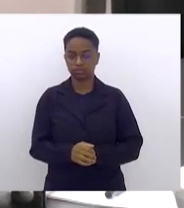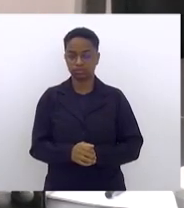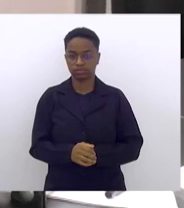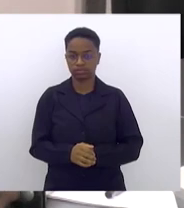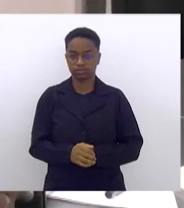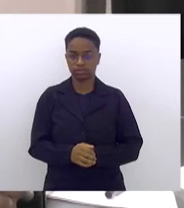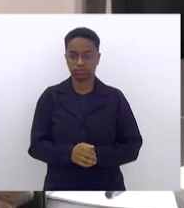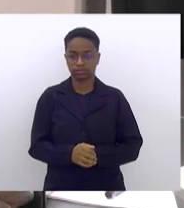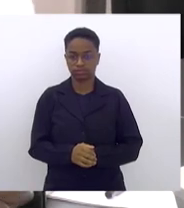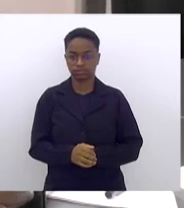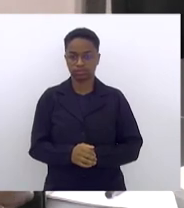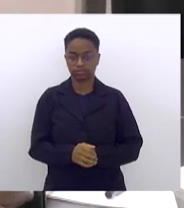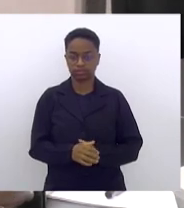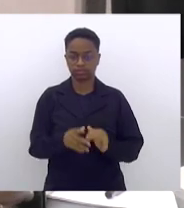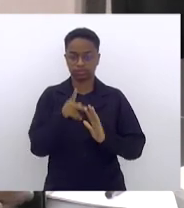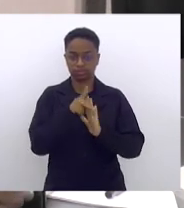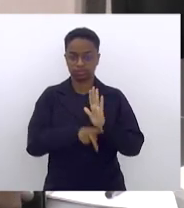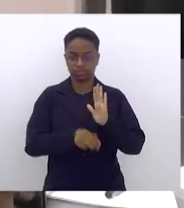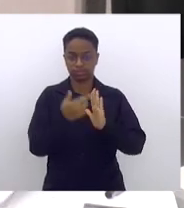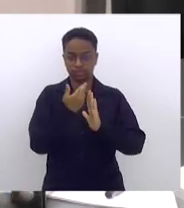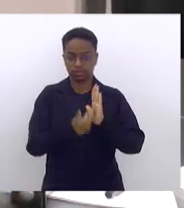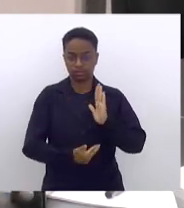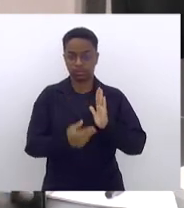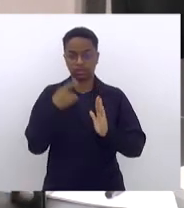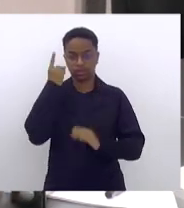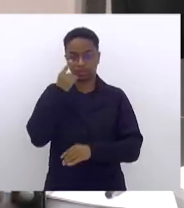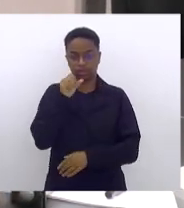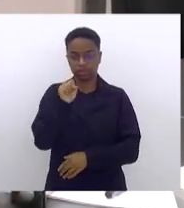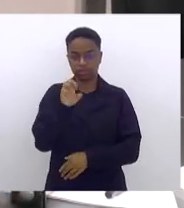projetos de relatoria do deputado doutor